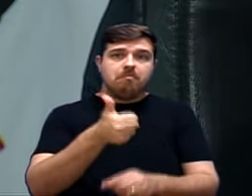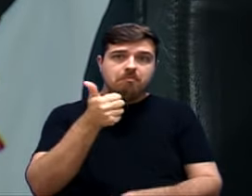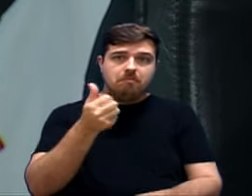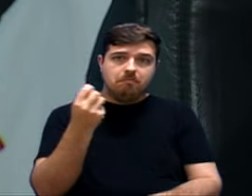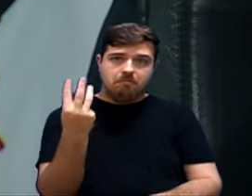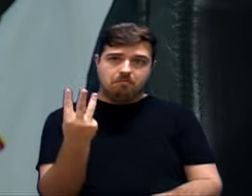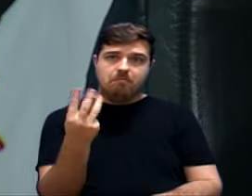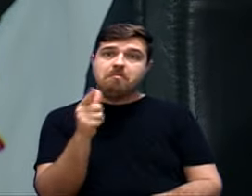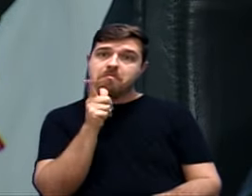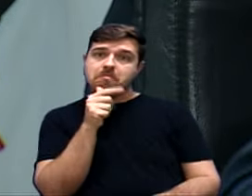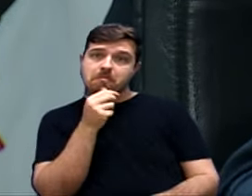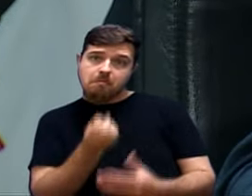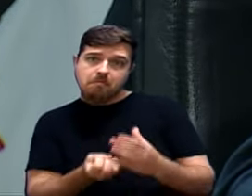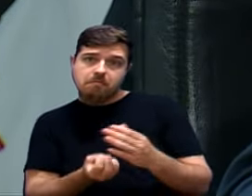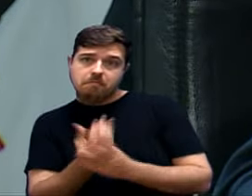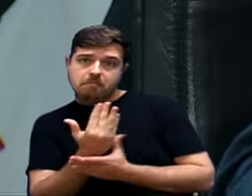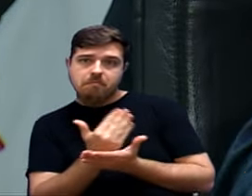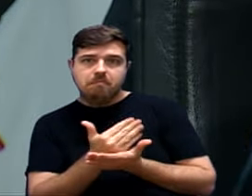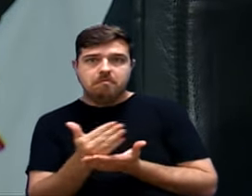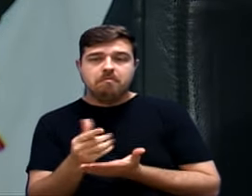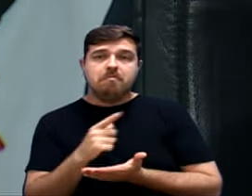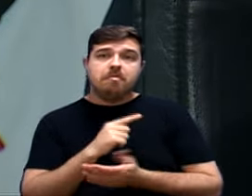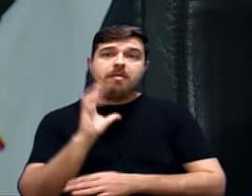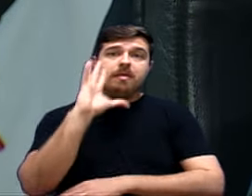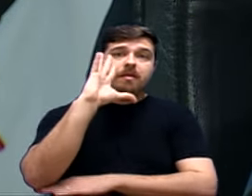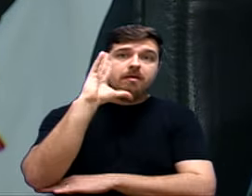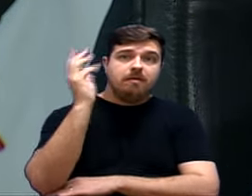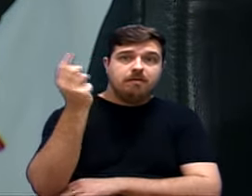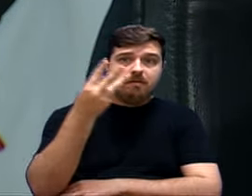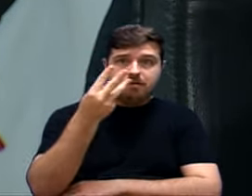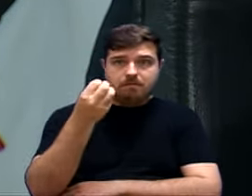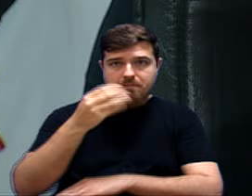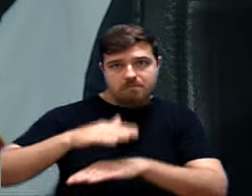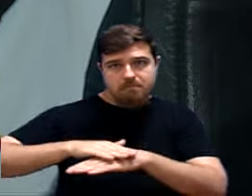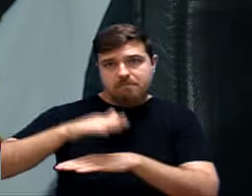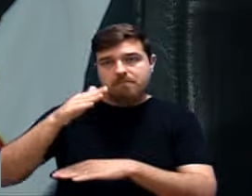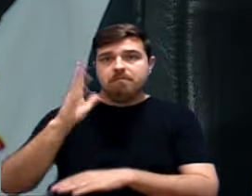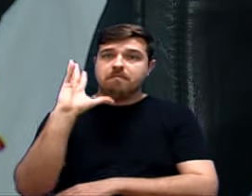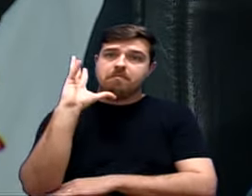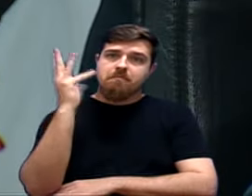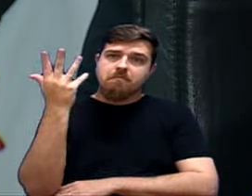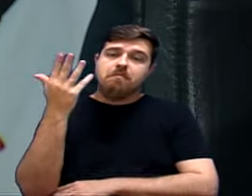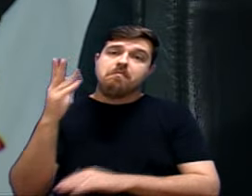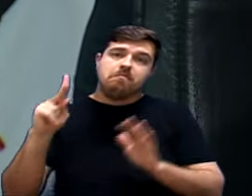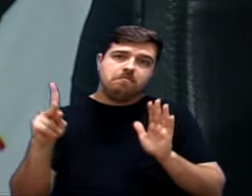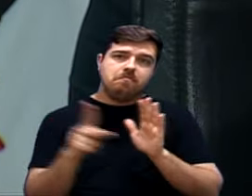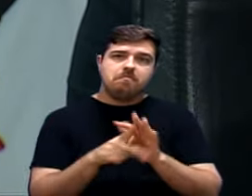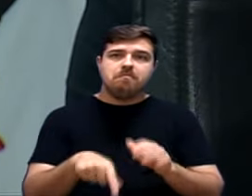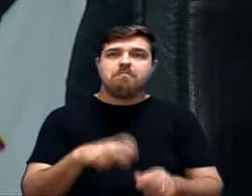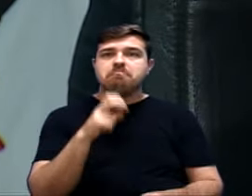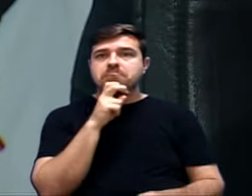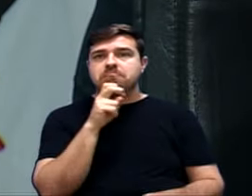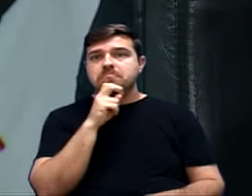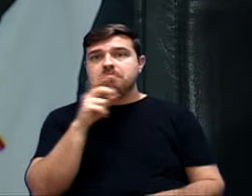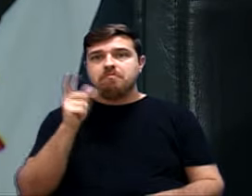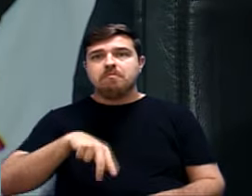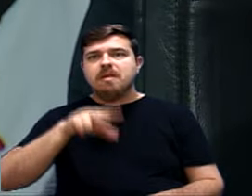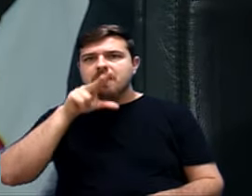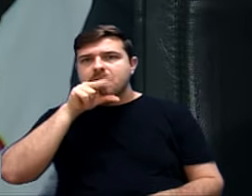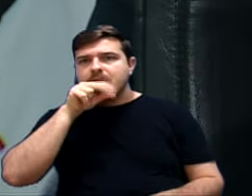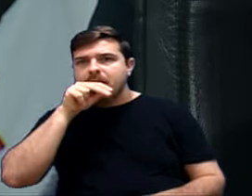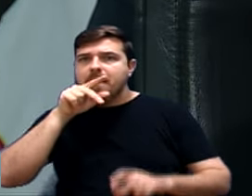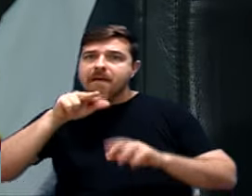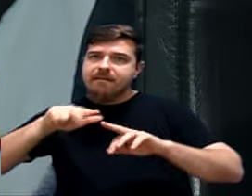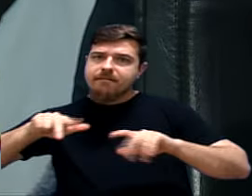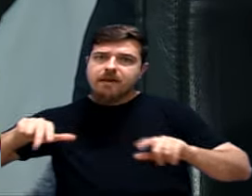ele fez um mapeamento tem mais de 30 espécies de árvores nativas e mais de 30 espécies também de aves que frequentam o local e e